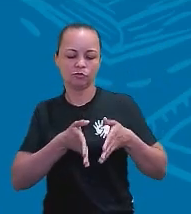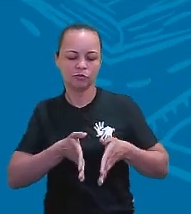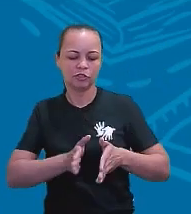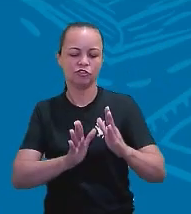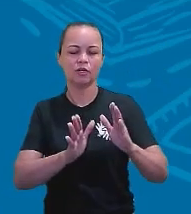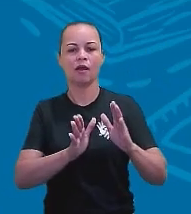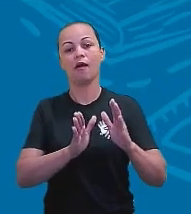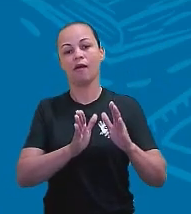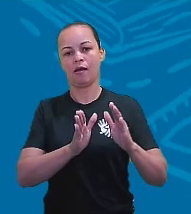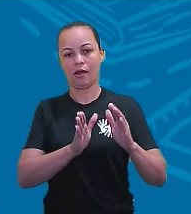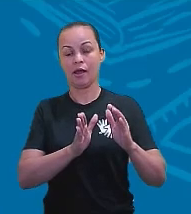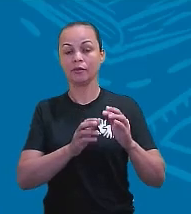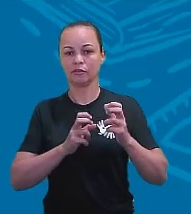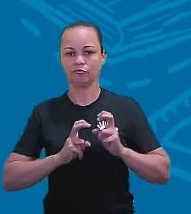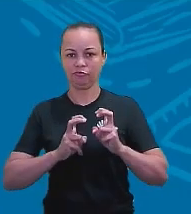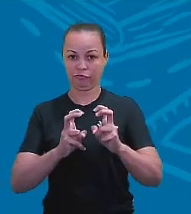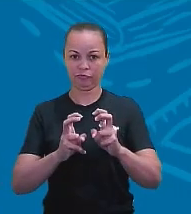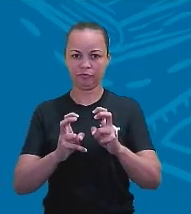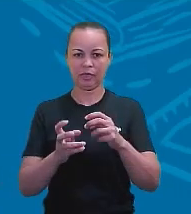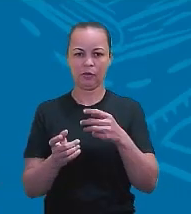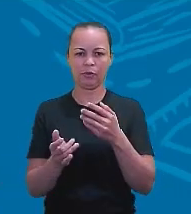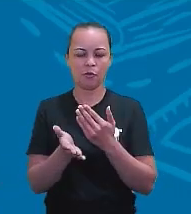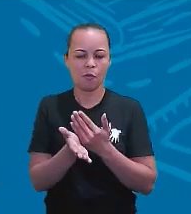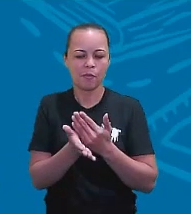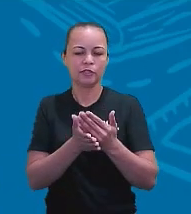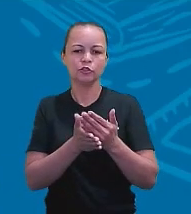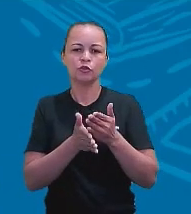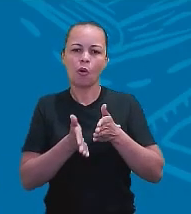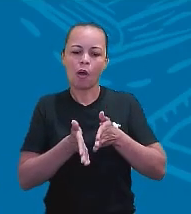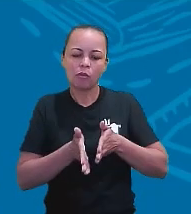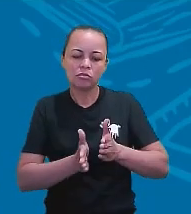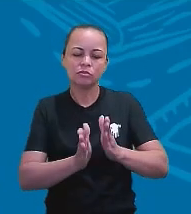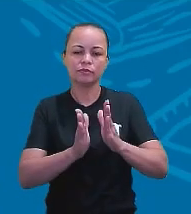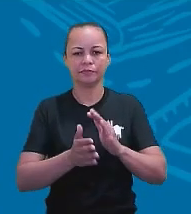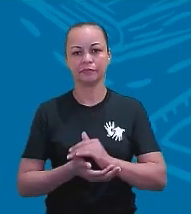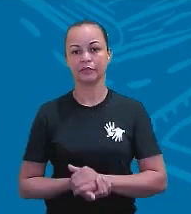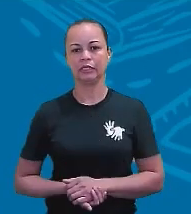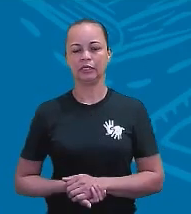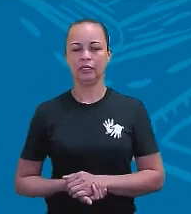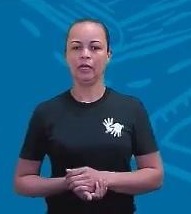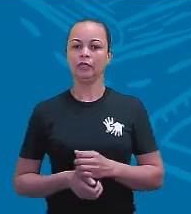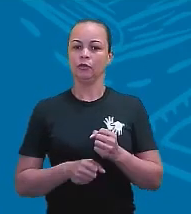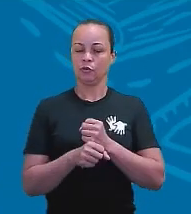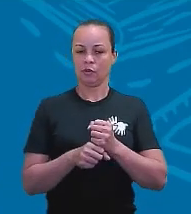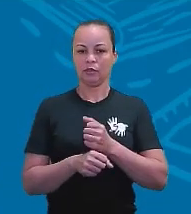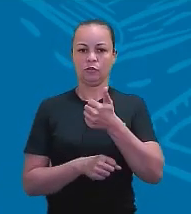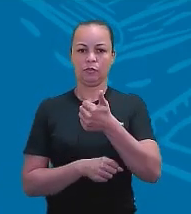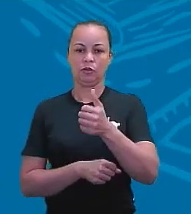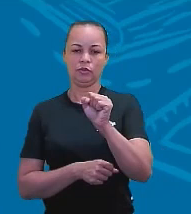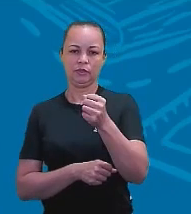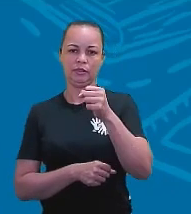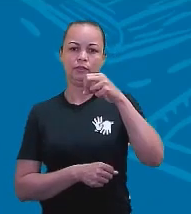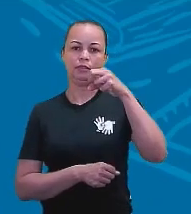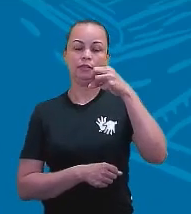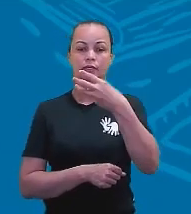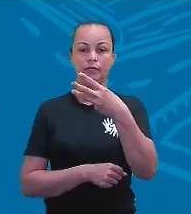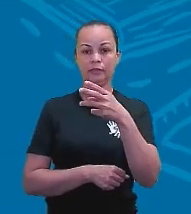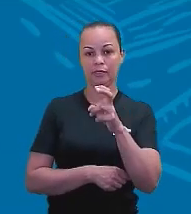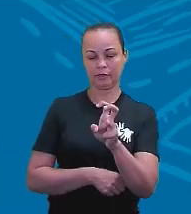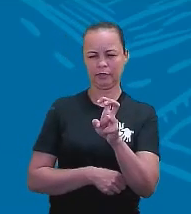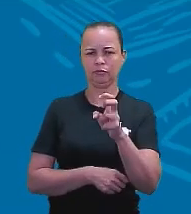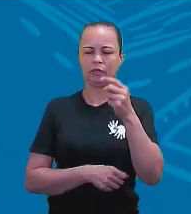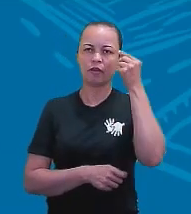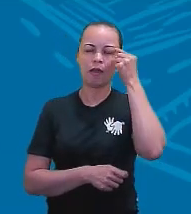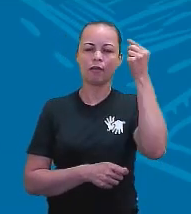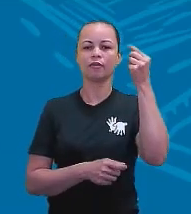ferro, começou aí a abrir esses caminhos, tá? Então, em 1835, ela teve a ideia